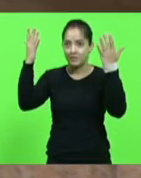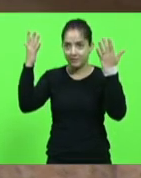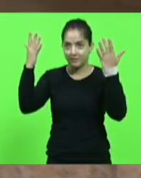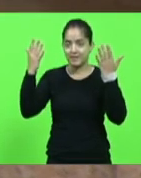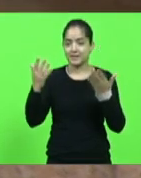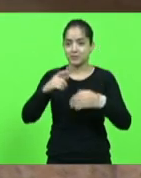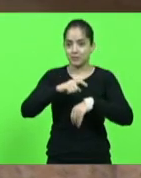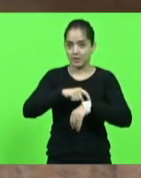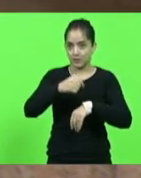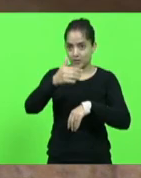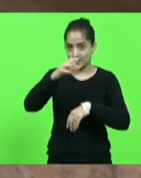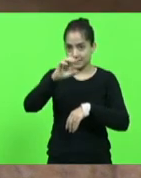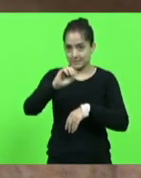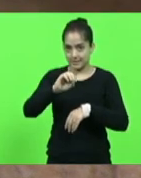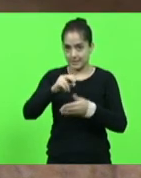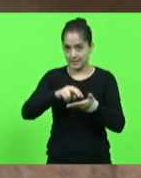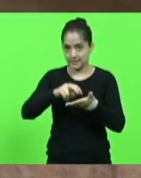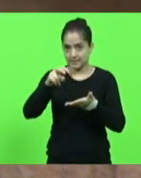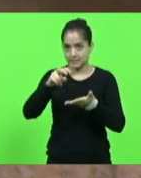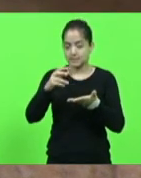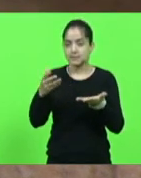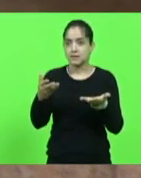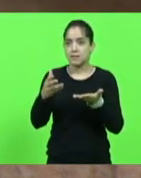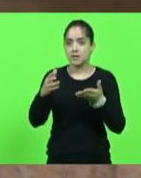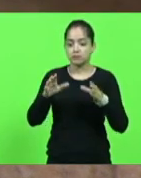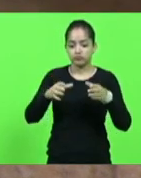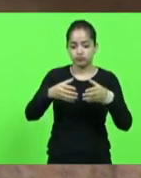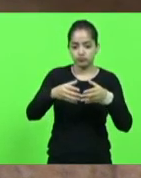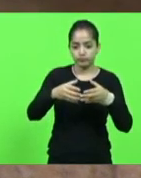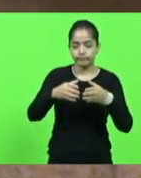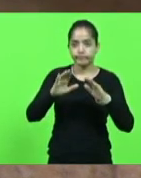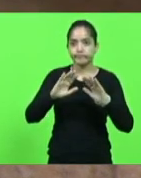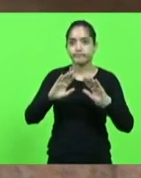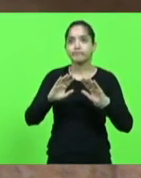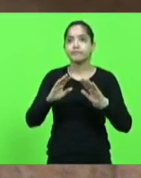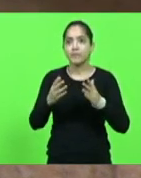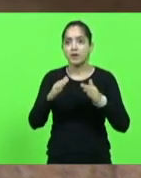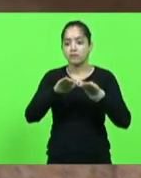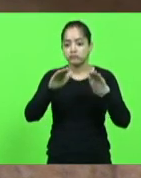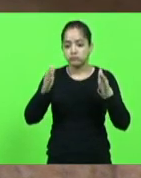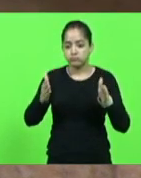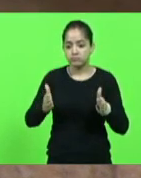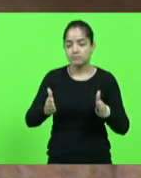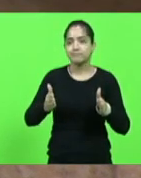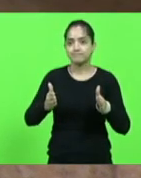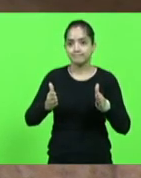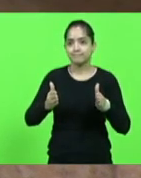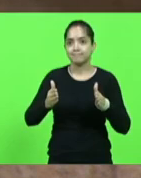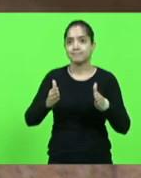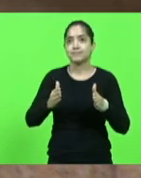às 10 horas da manhã. É uma mesa redonda promovida pela presidência dessa casa,